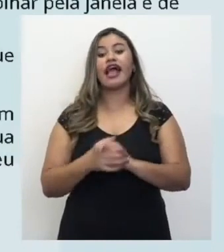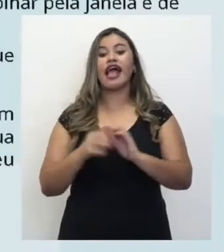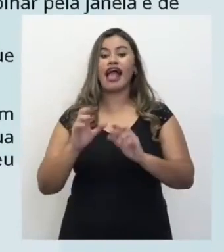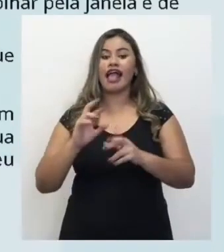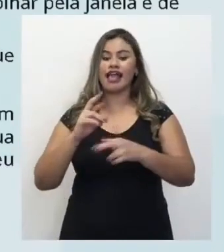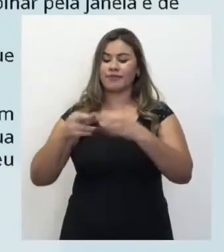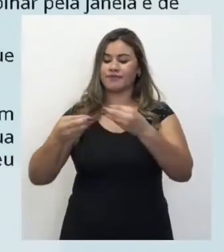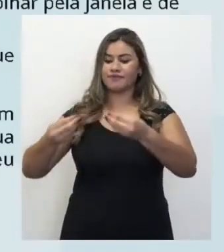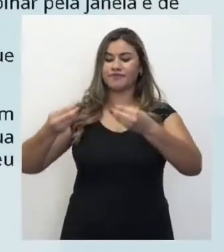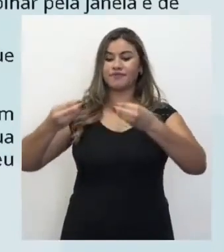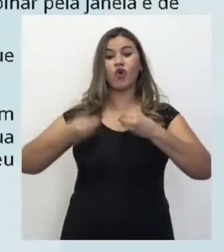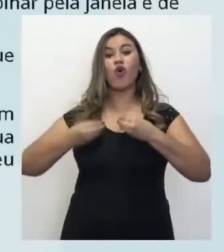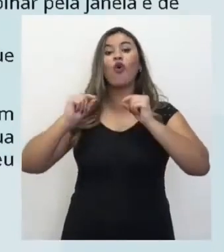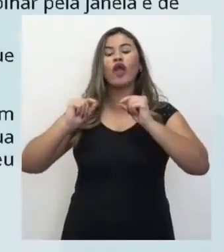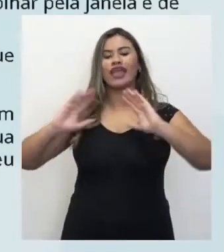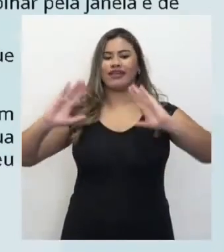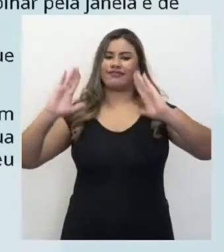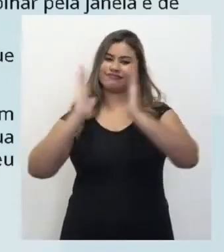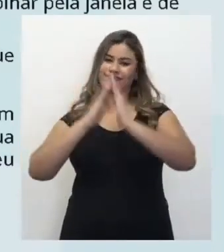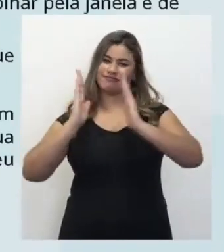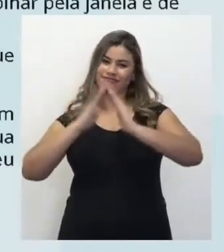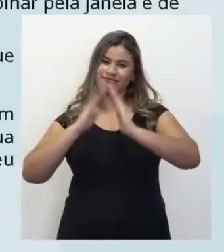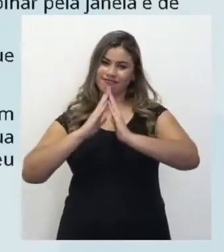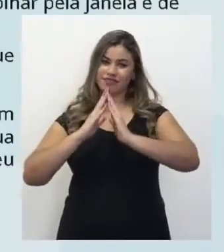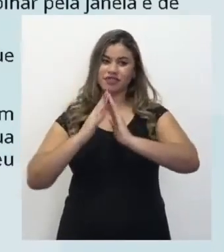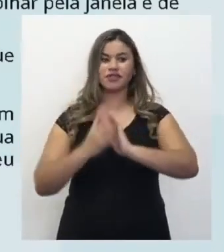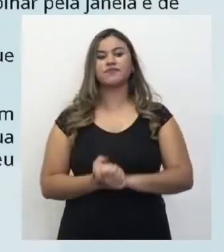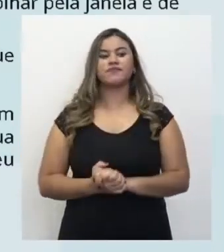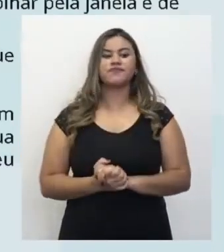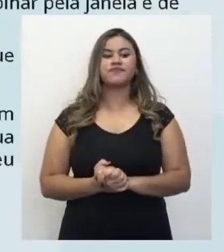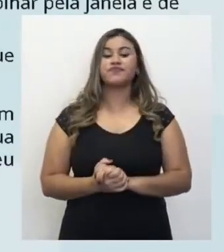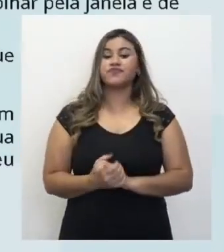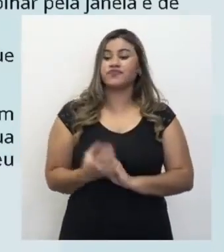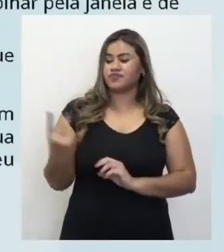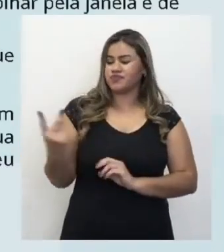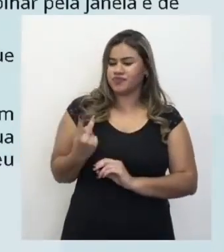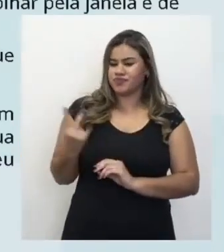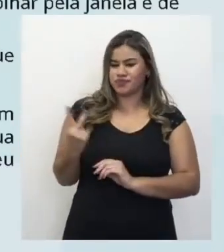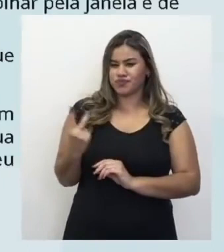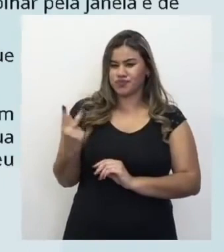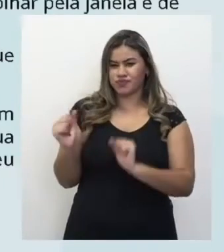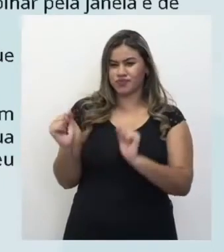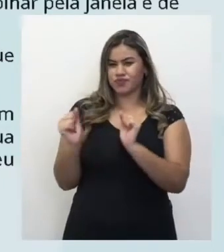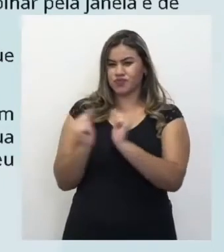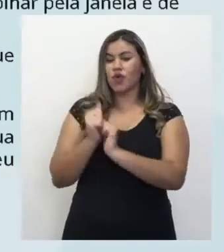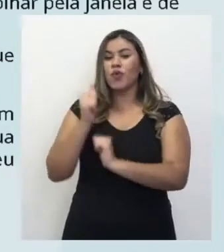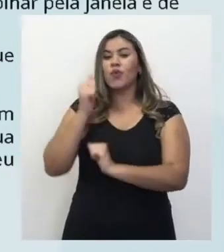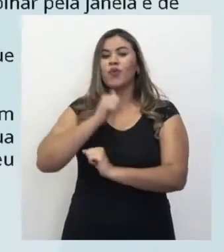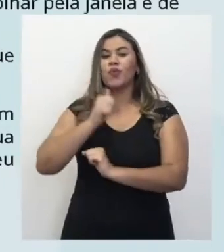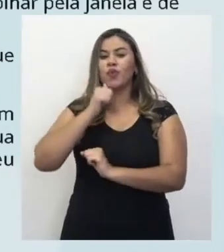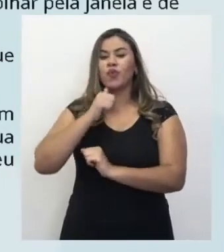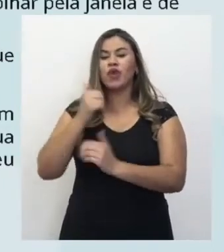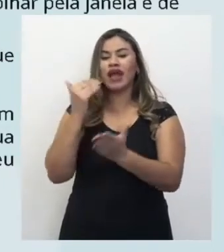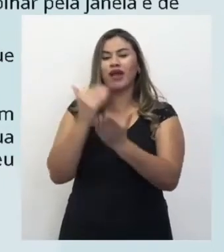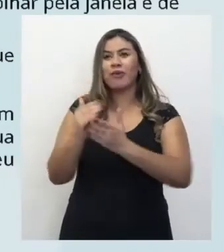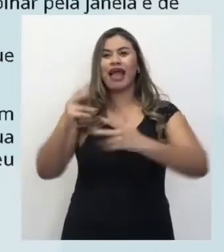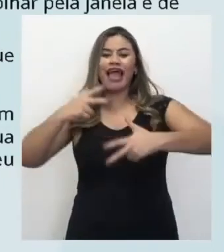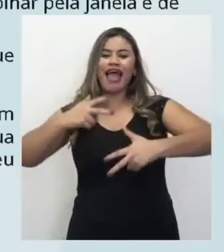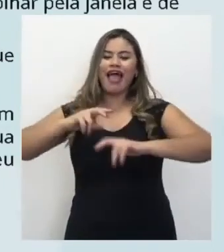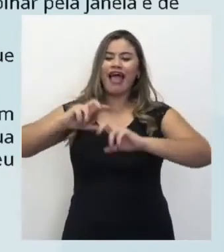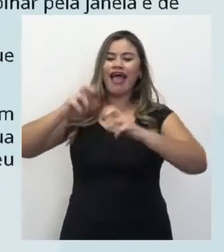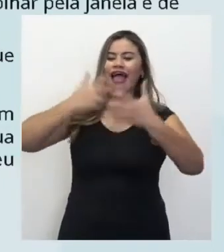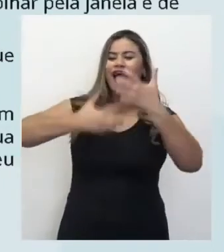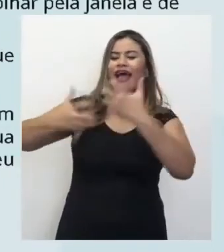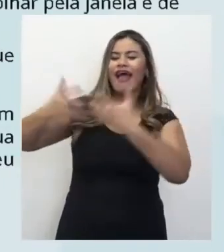a casa em que Inês morava. A sós com Brás, Inês começa a cantar de felicidade, mas ele